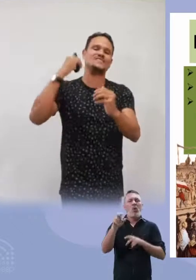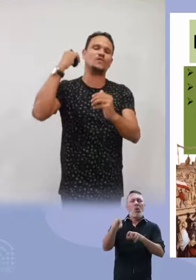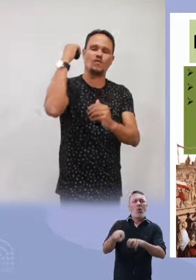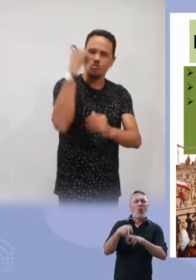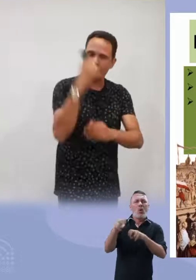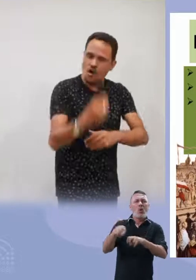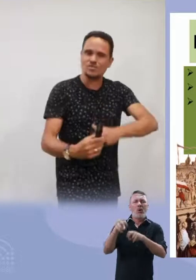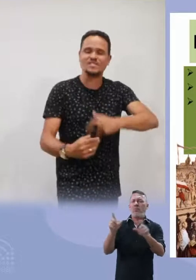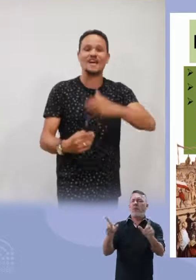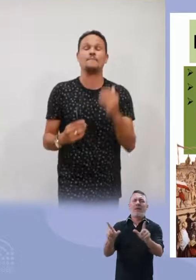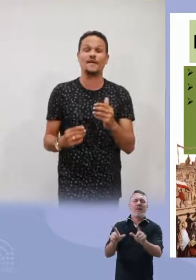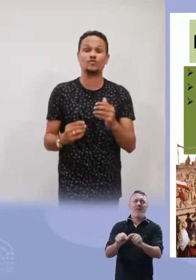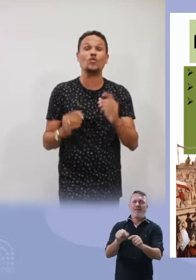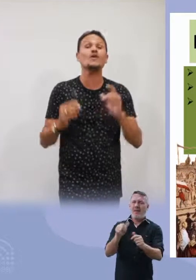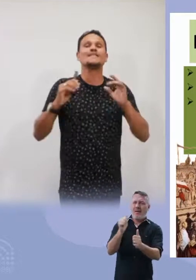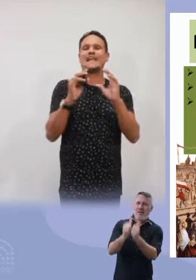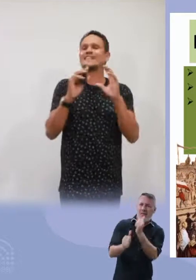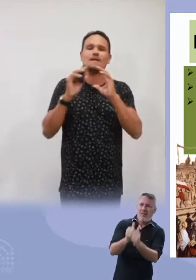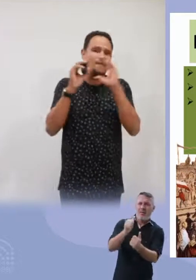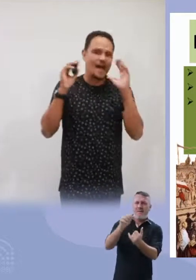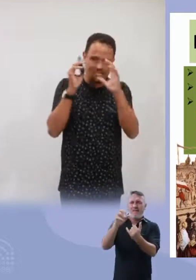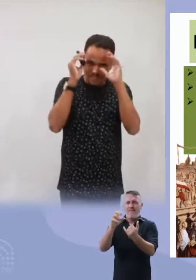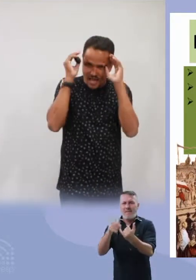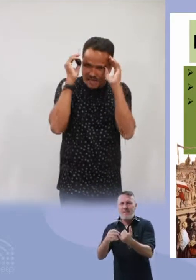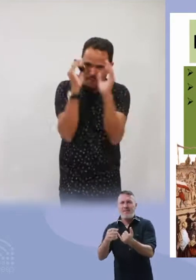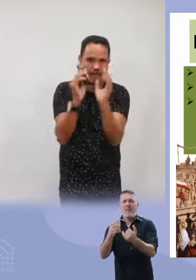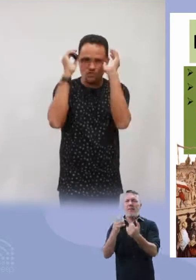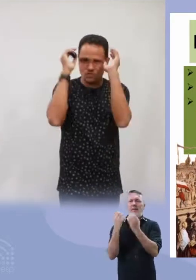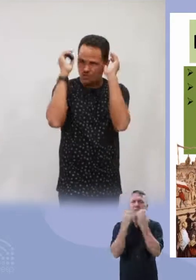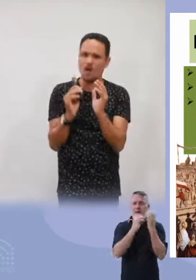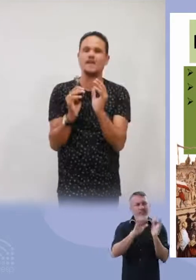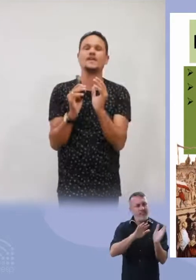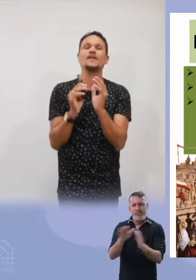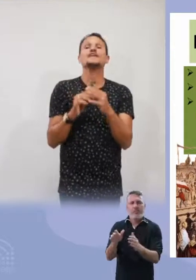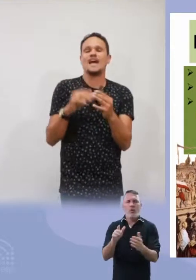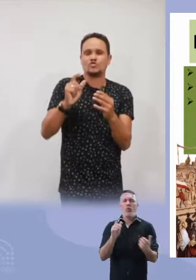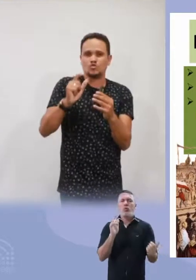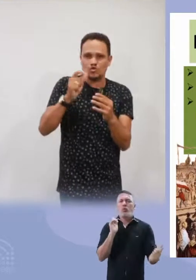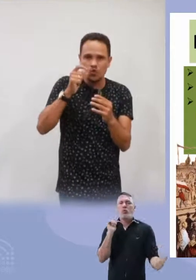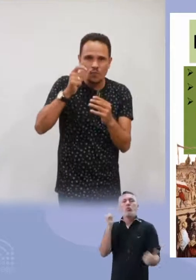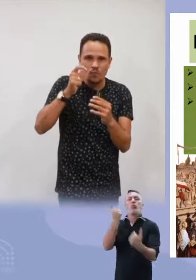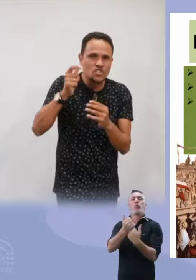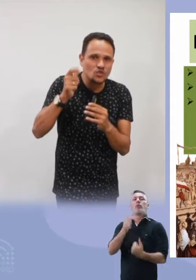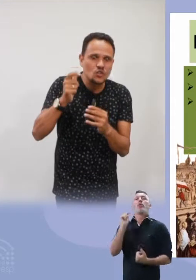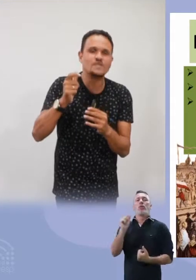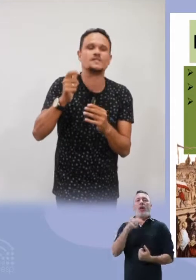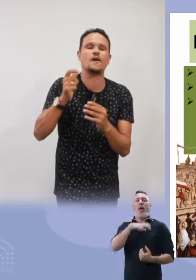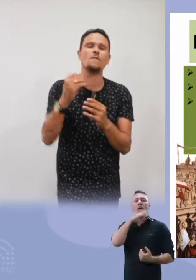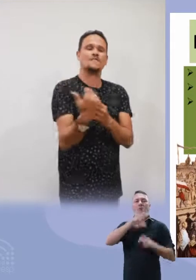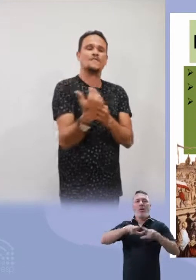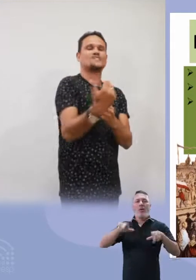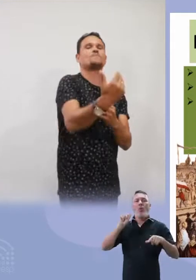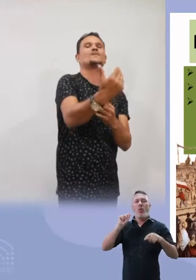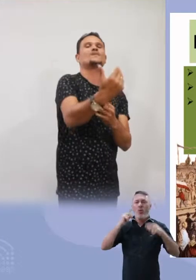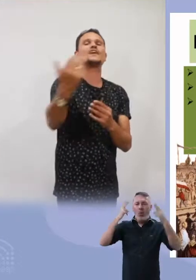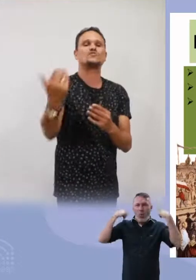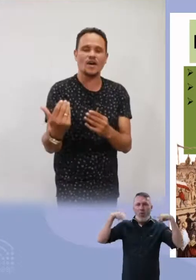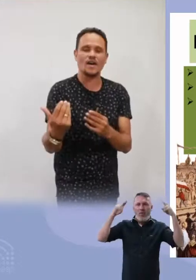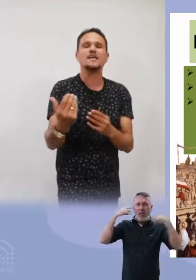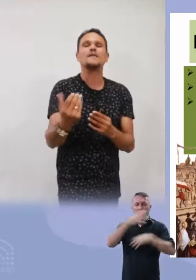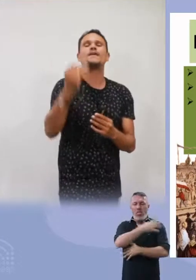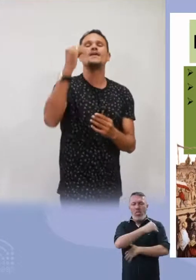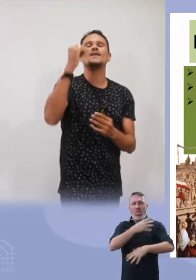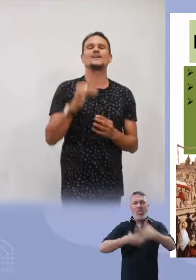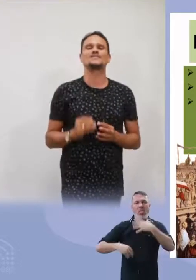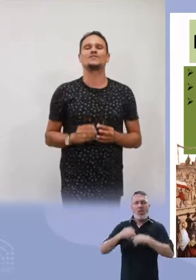vem a ser o enclose ou cercamento, nada mais, nada menos foi que a substituição das